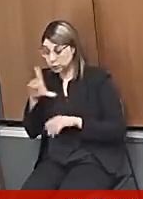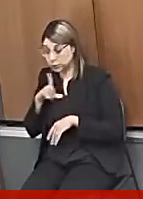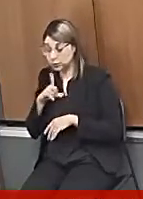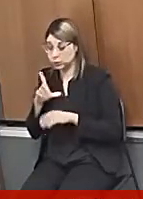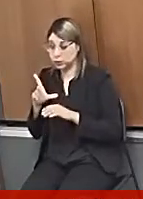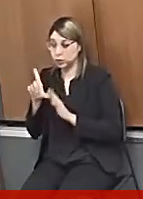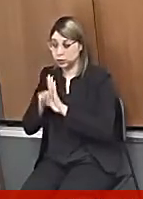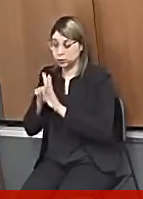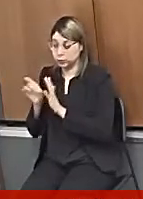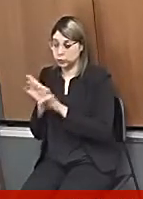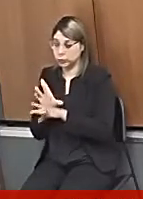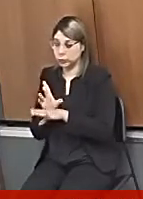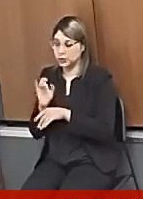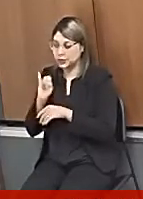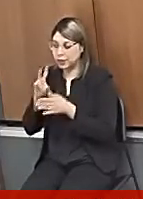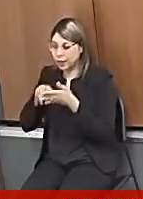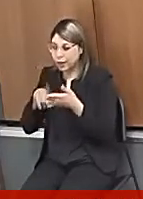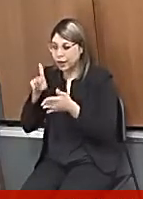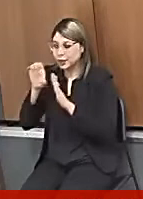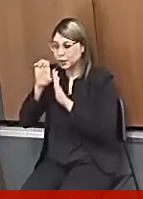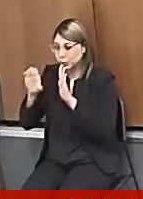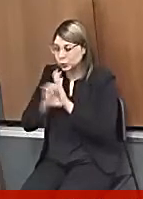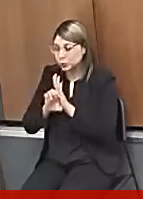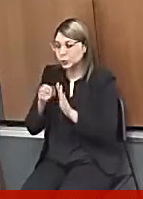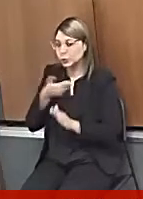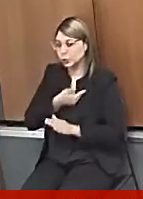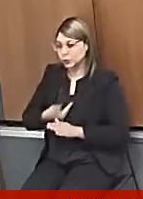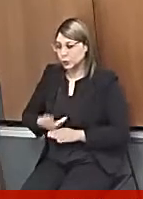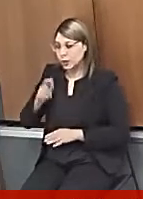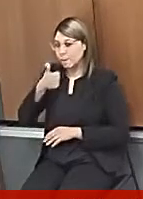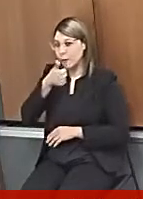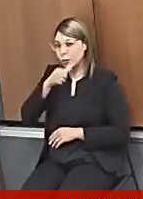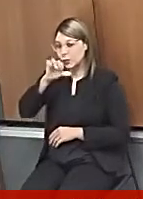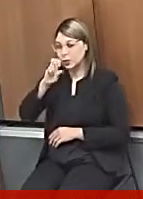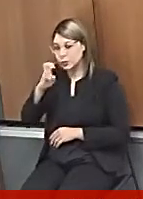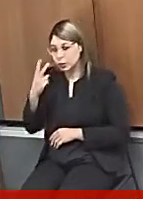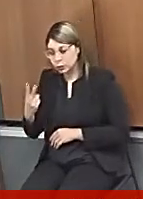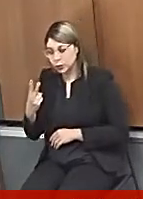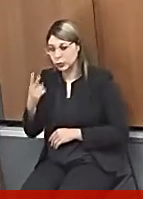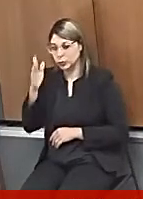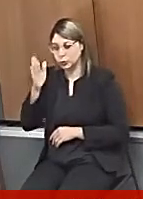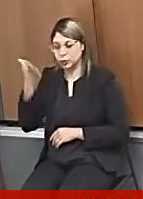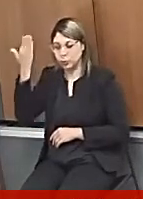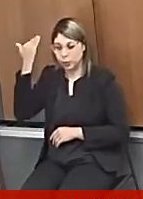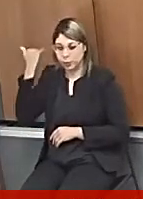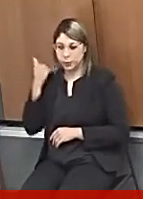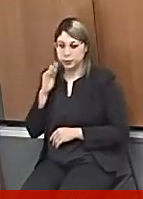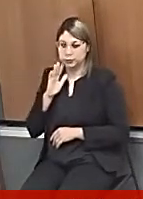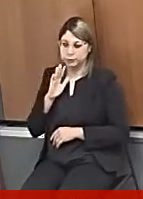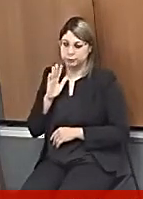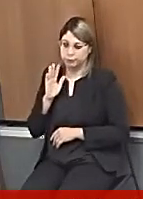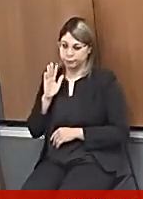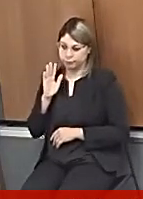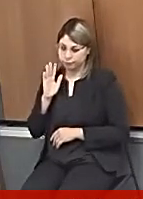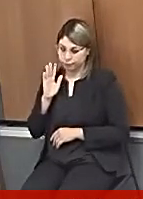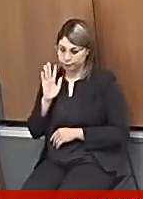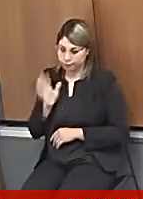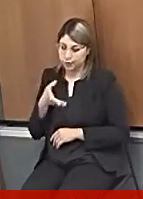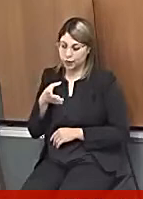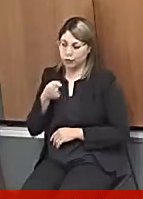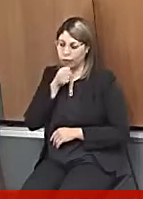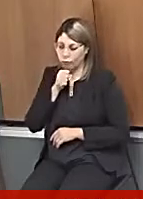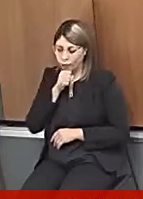fizer uma leitura desde o estatuto do servidor que é de 1952 nem já um pouquinho já nem com um pouquinho de